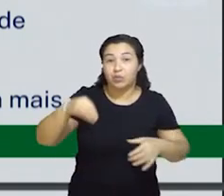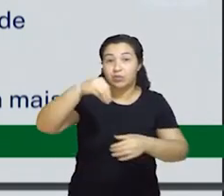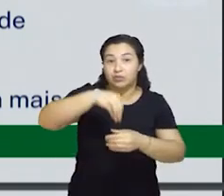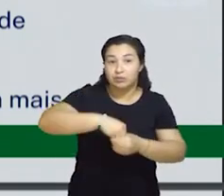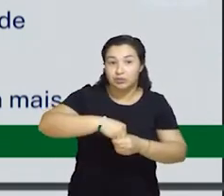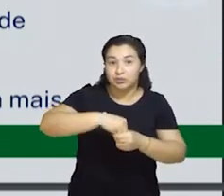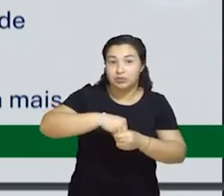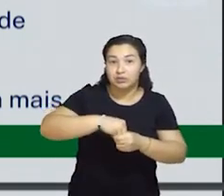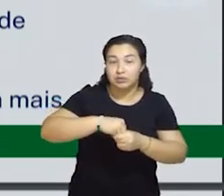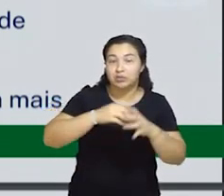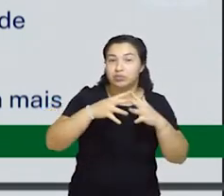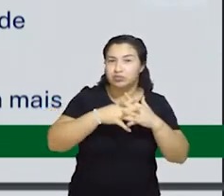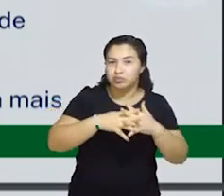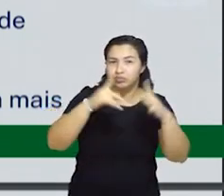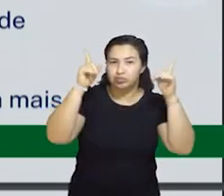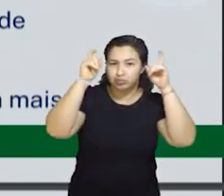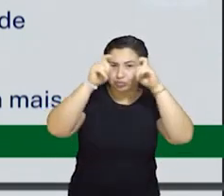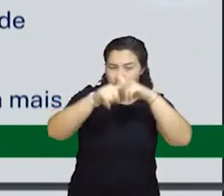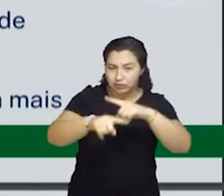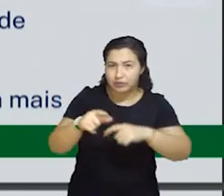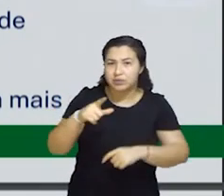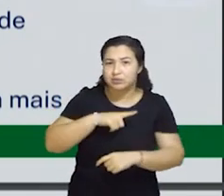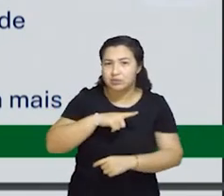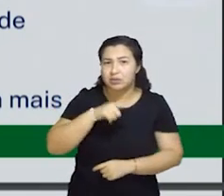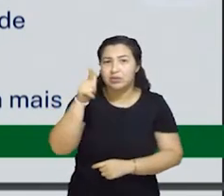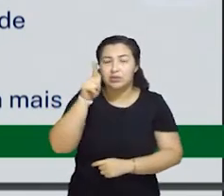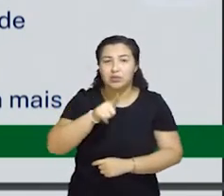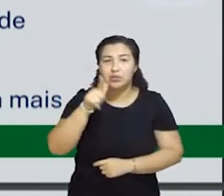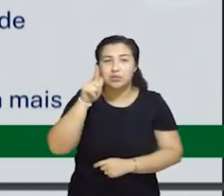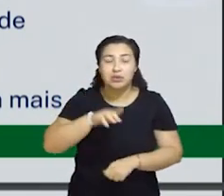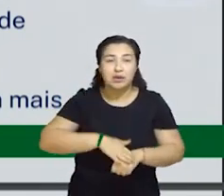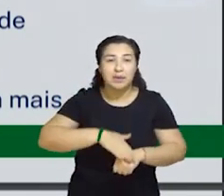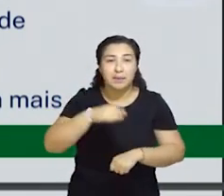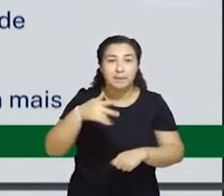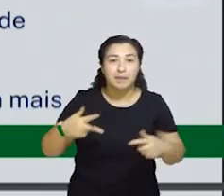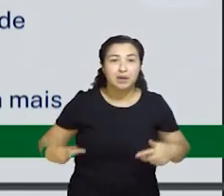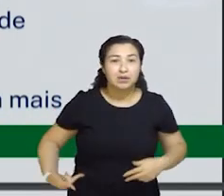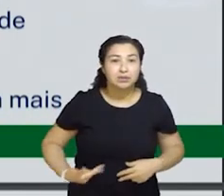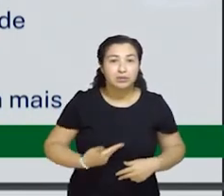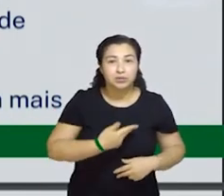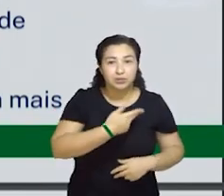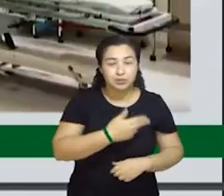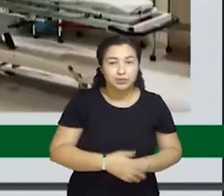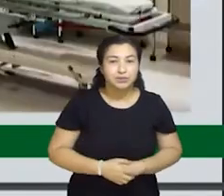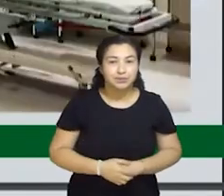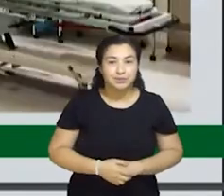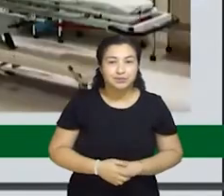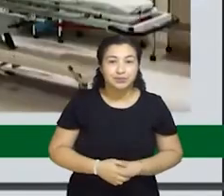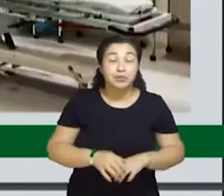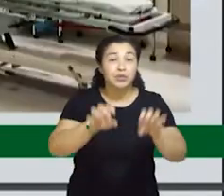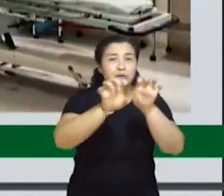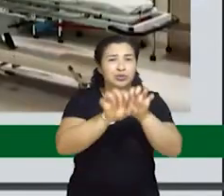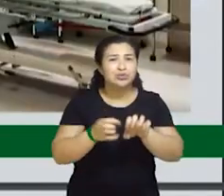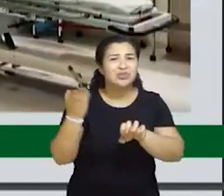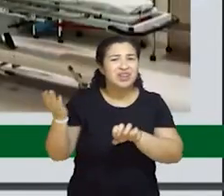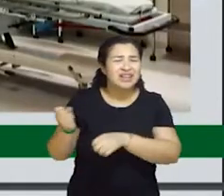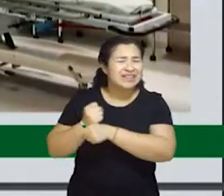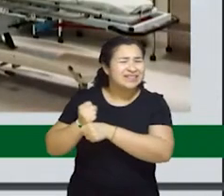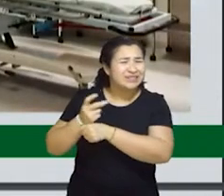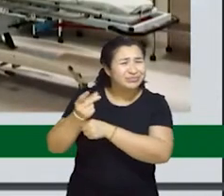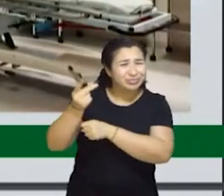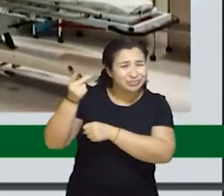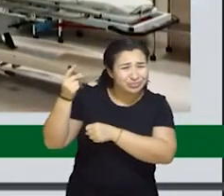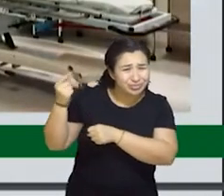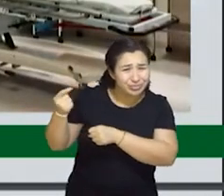nossa complexidade, é justamente a gente ter a capacidade de fazer mais cirurgias, porque a estrutura, além de antiga, ela não comporta mais